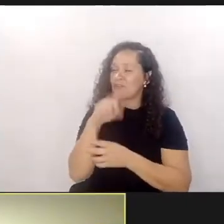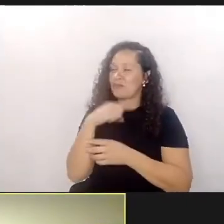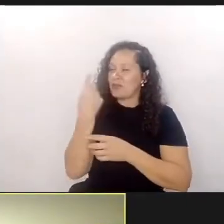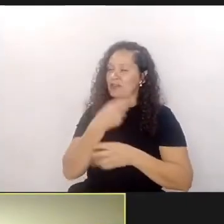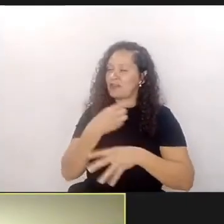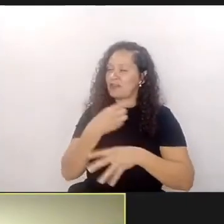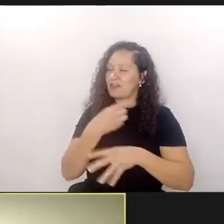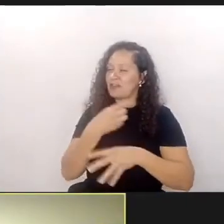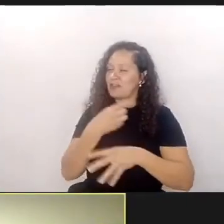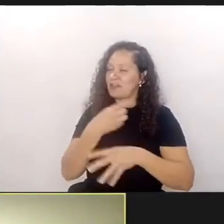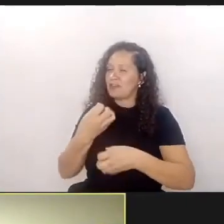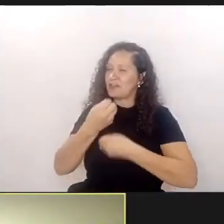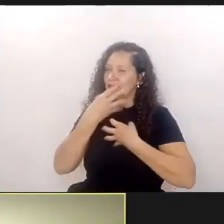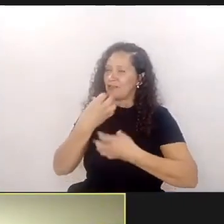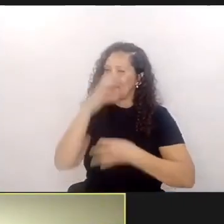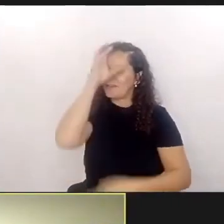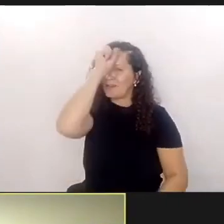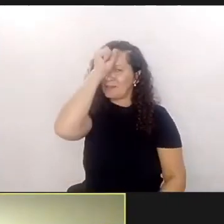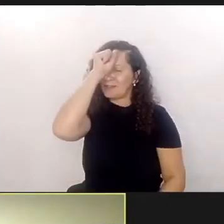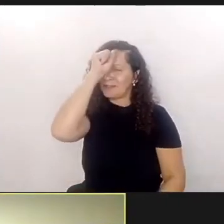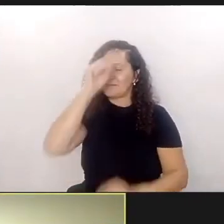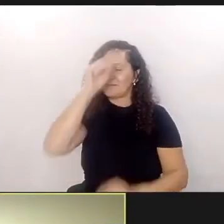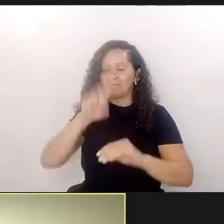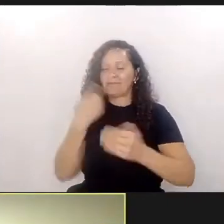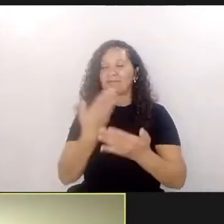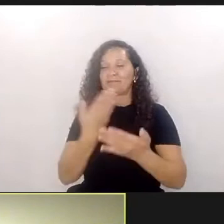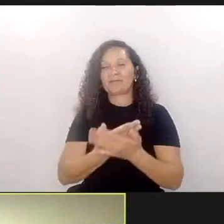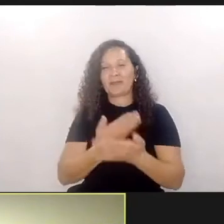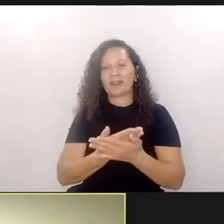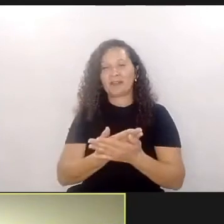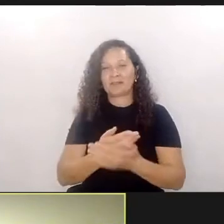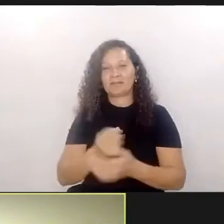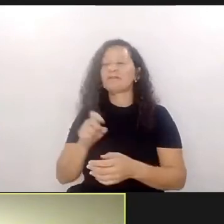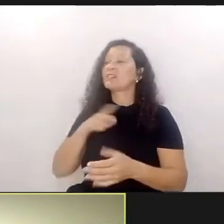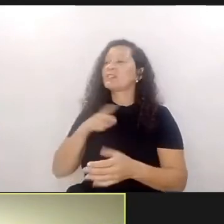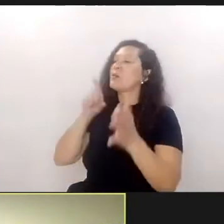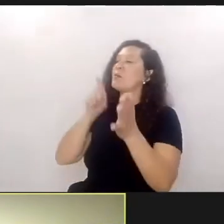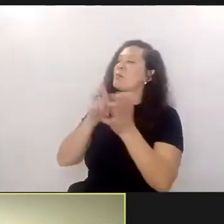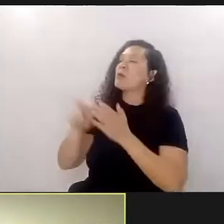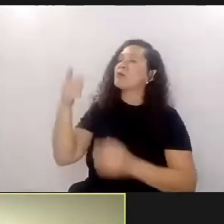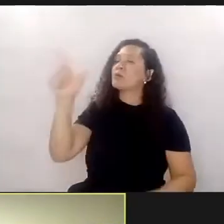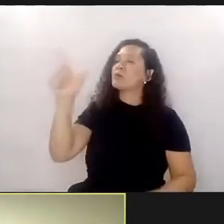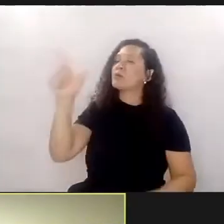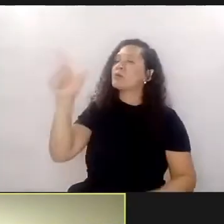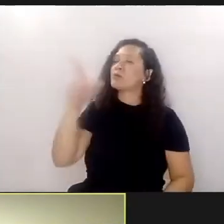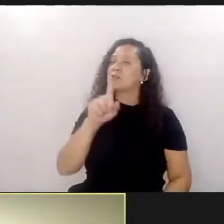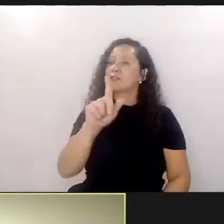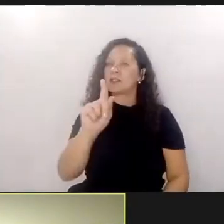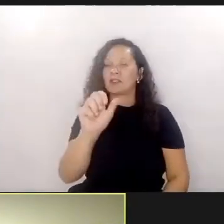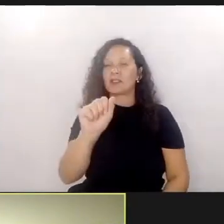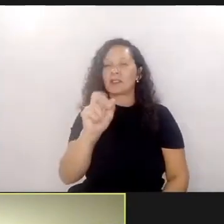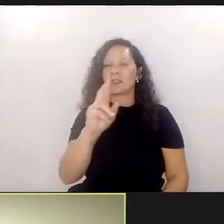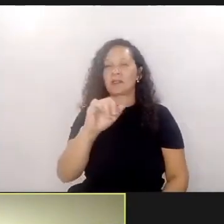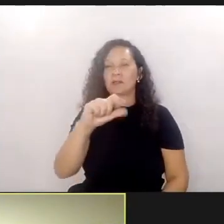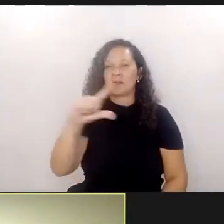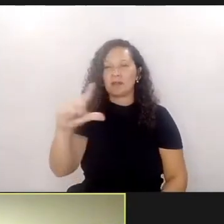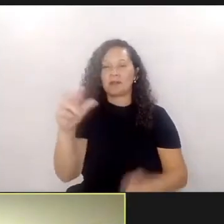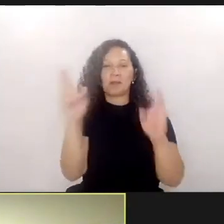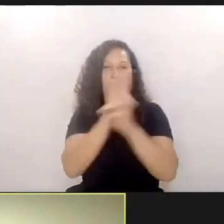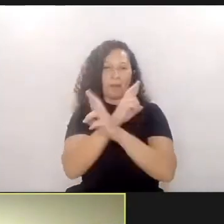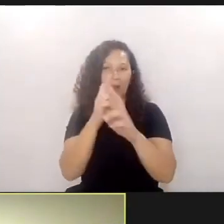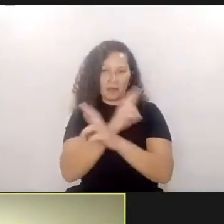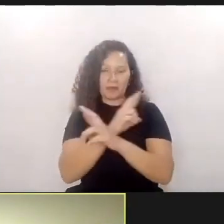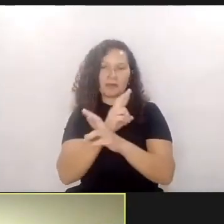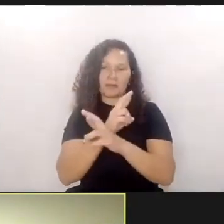Então, tem mais uma pergunta aqui para você, Gabriel. A pergunta tem relação, quem enviou